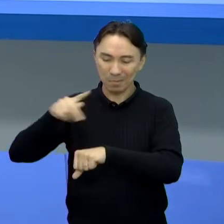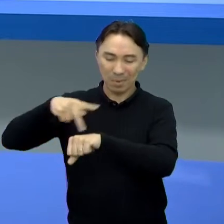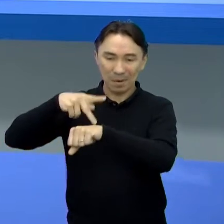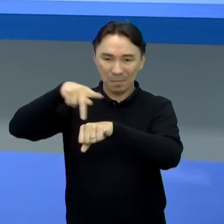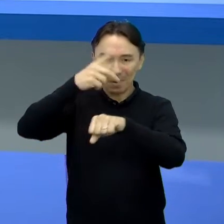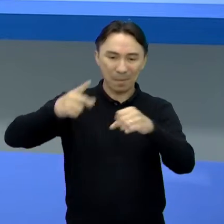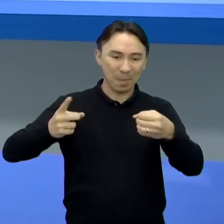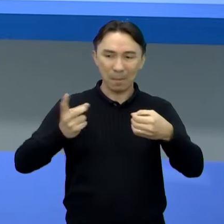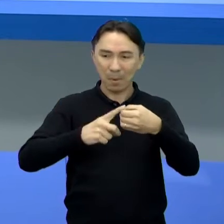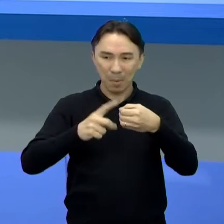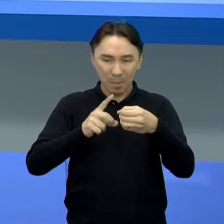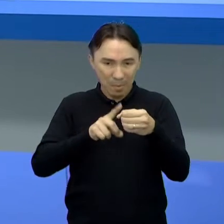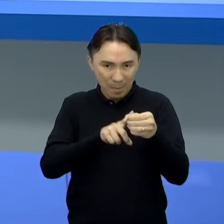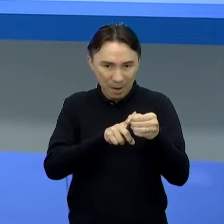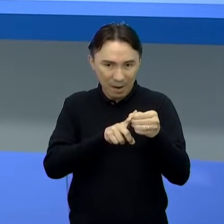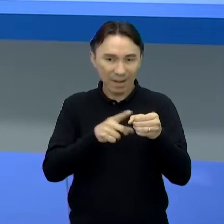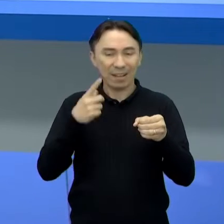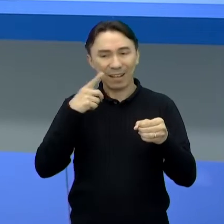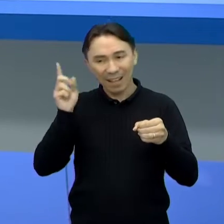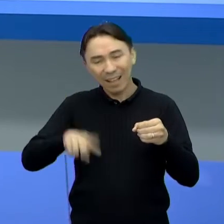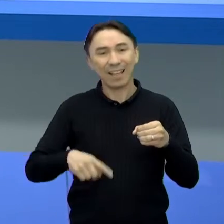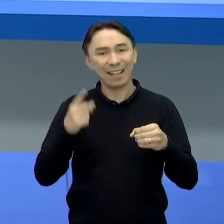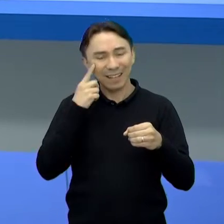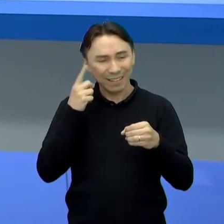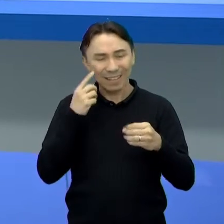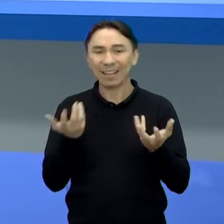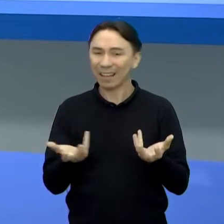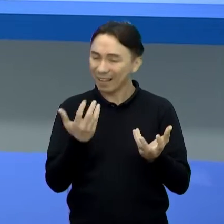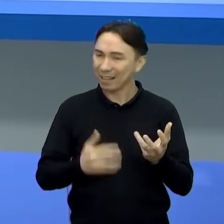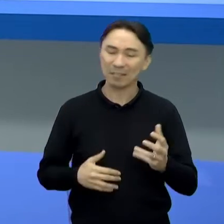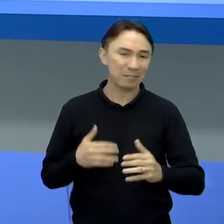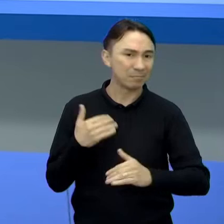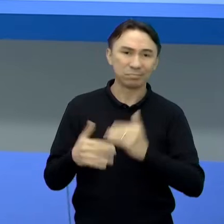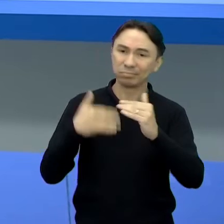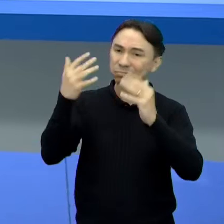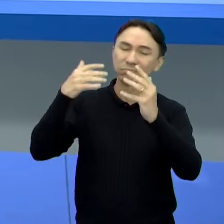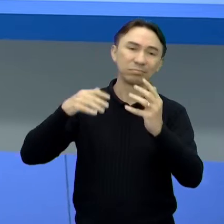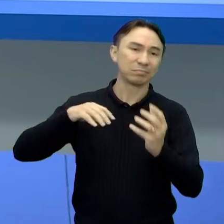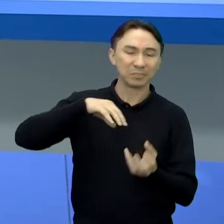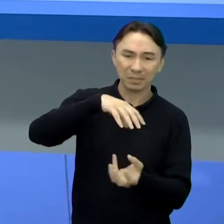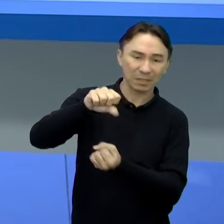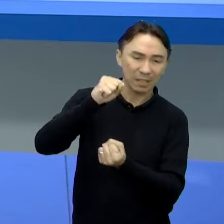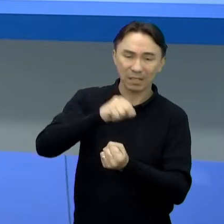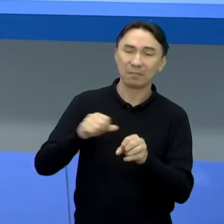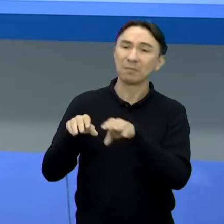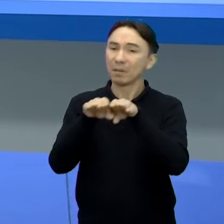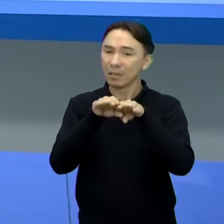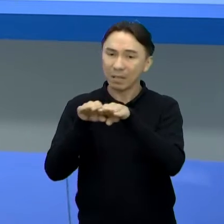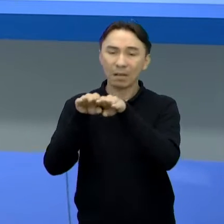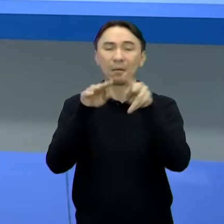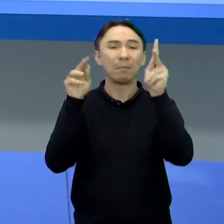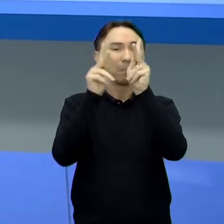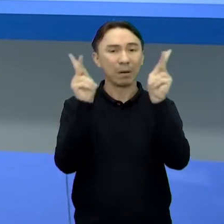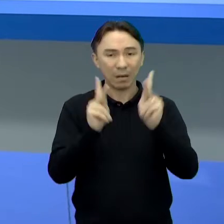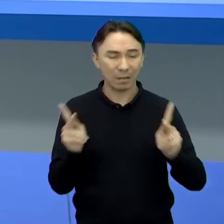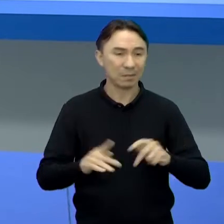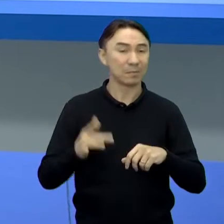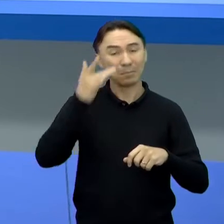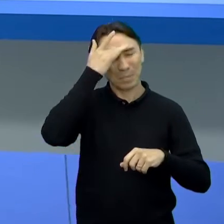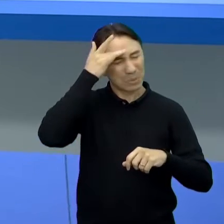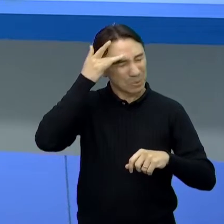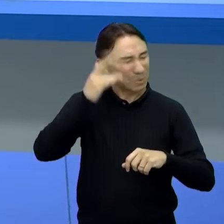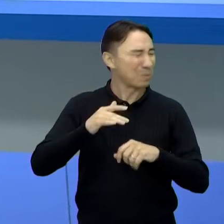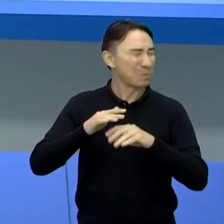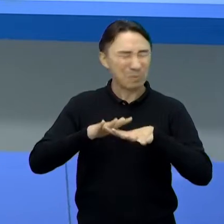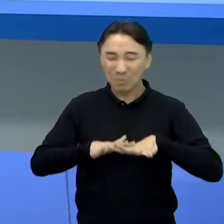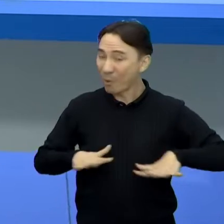justiça social, desenvolvimento sustentável, igualdade, paz, né, a todos os povos da Terra. E é uma